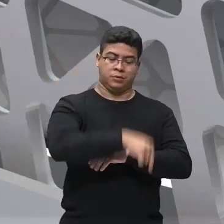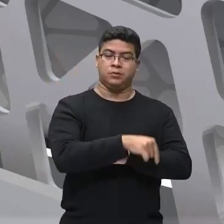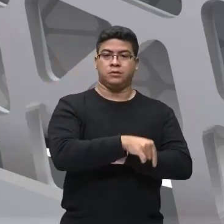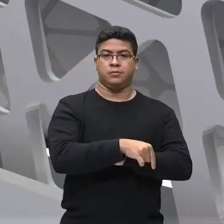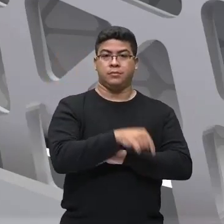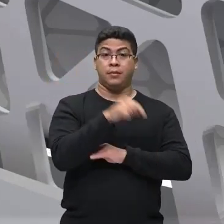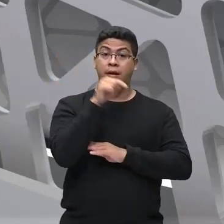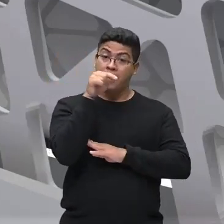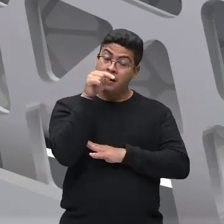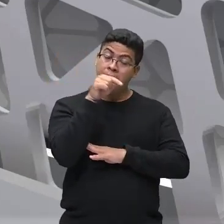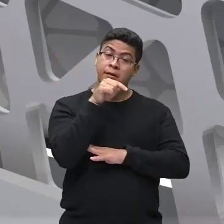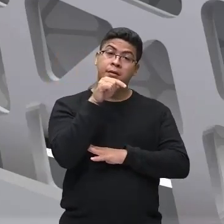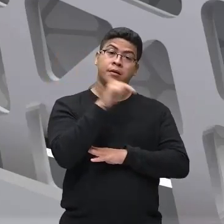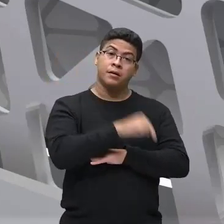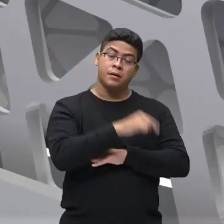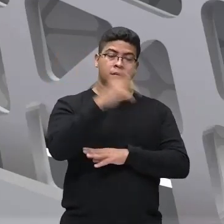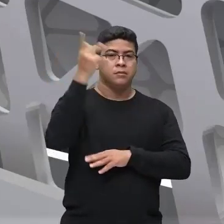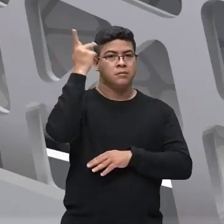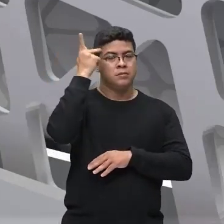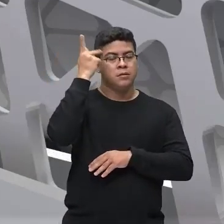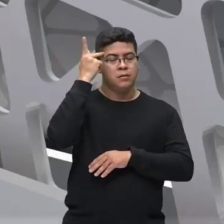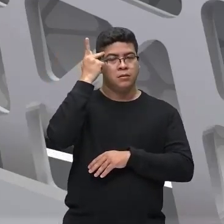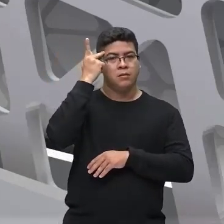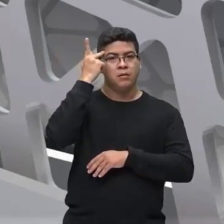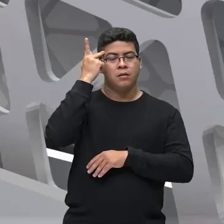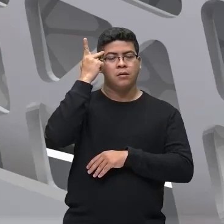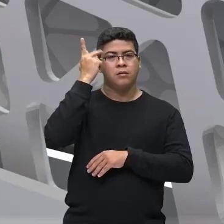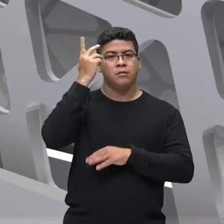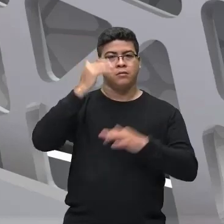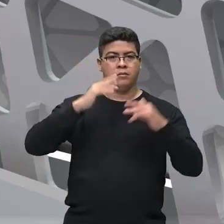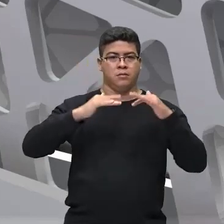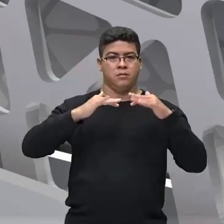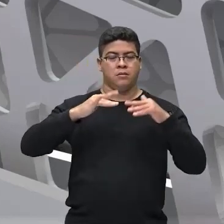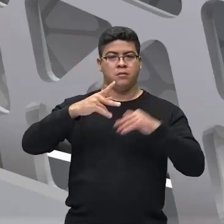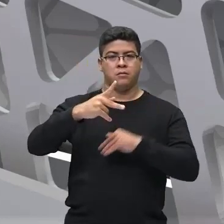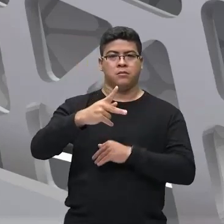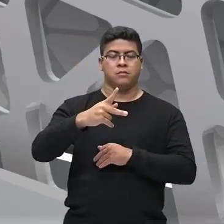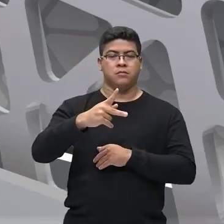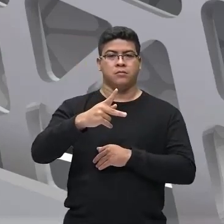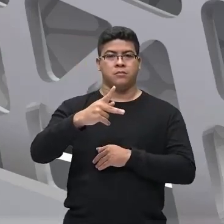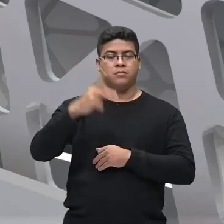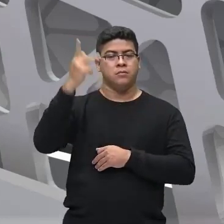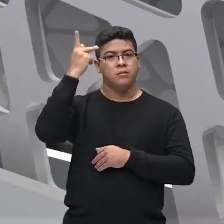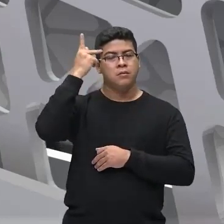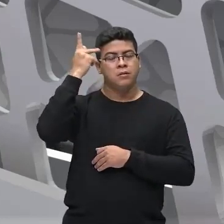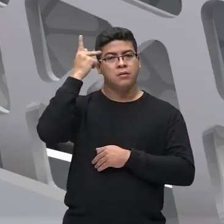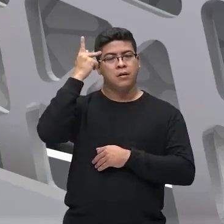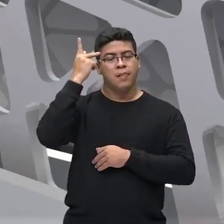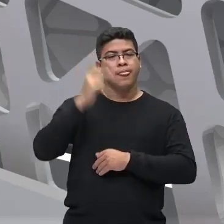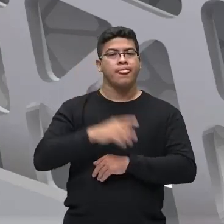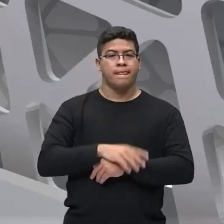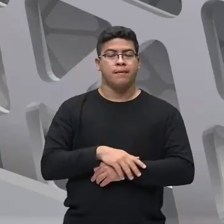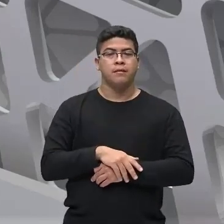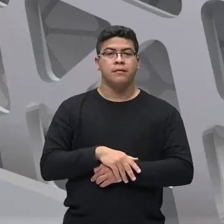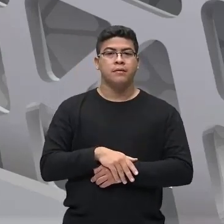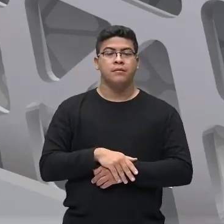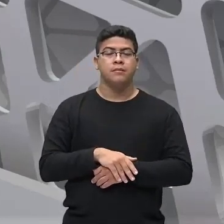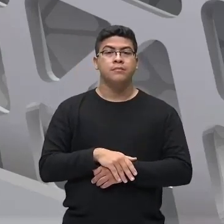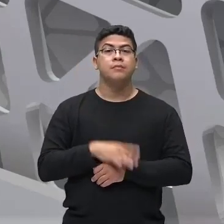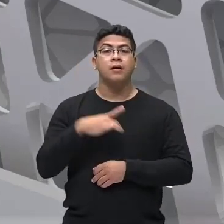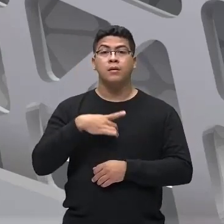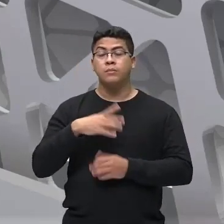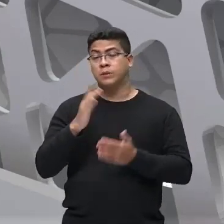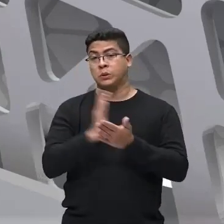Paulo, ele tem um lugar onde ele recebe esses islâmicos que talvez tenham sido